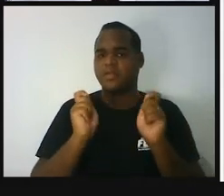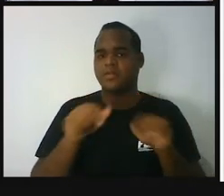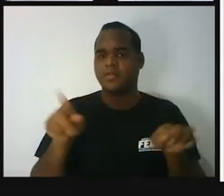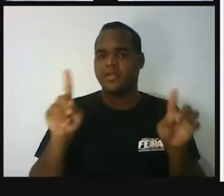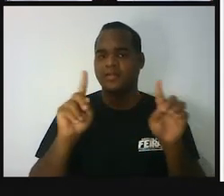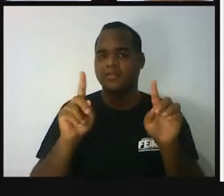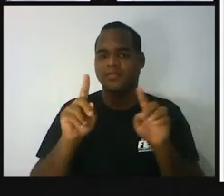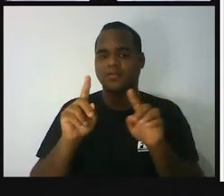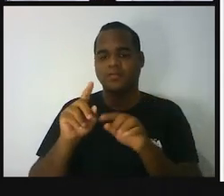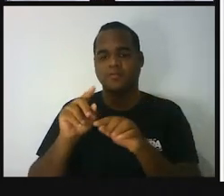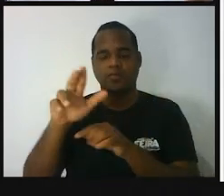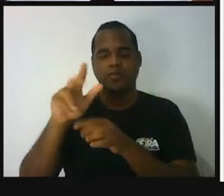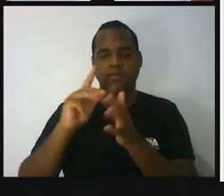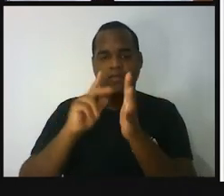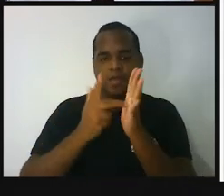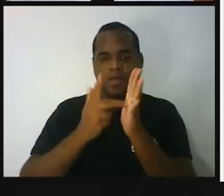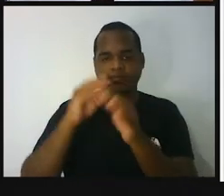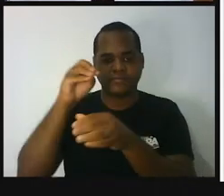ângulos.